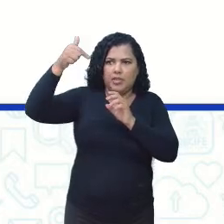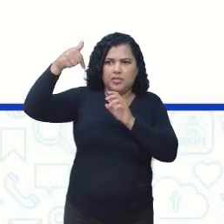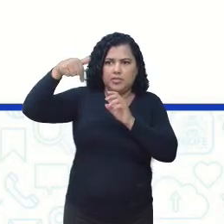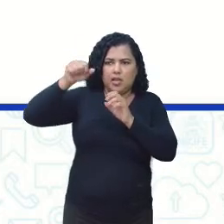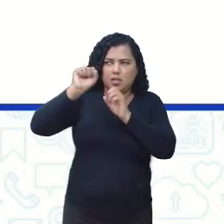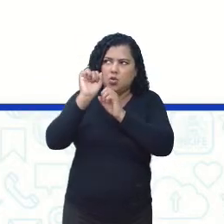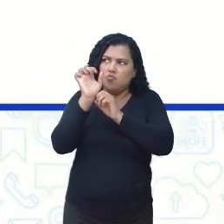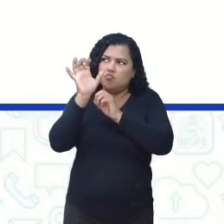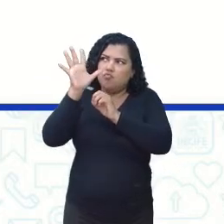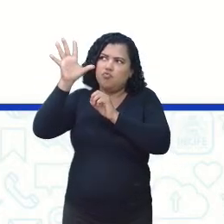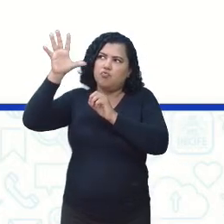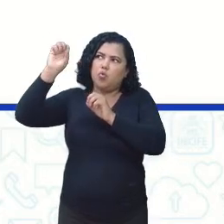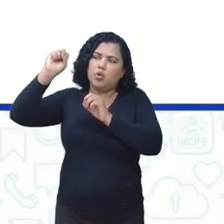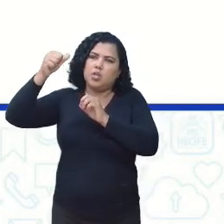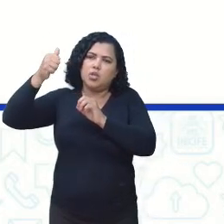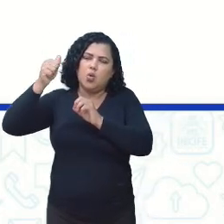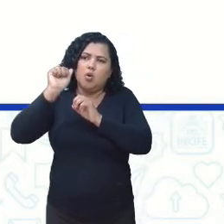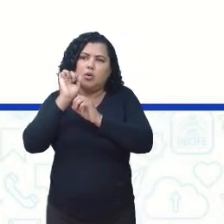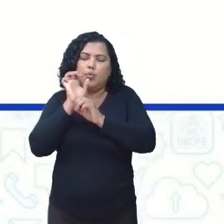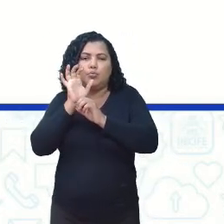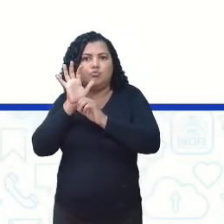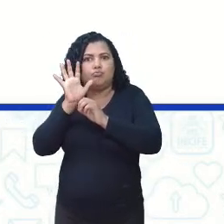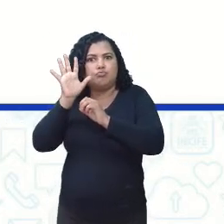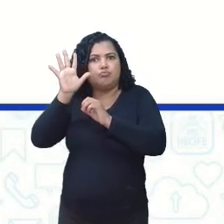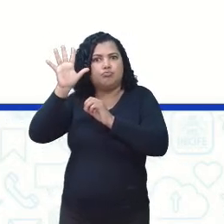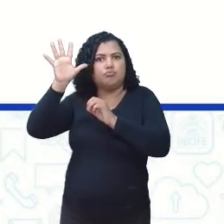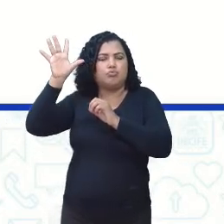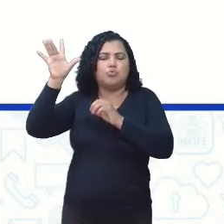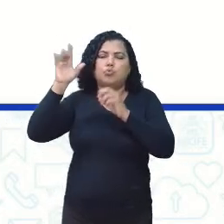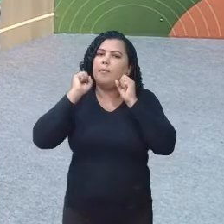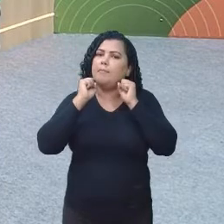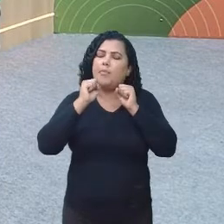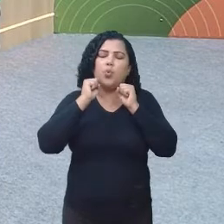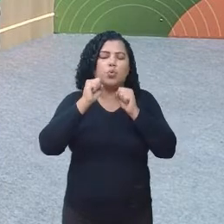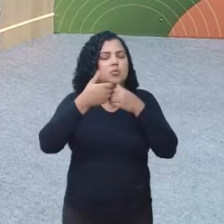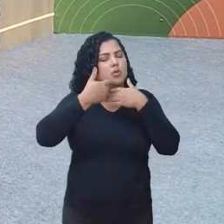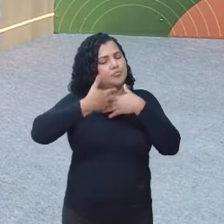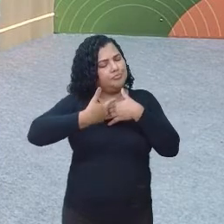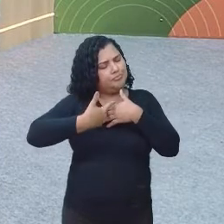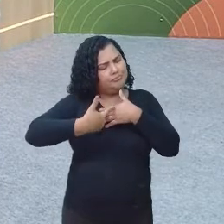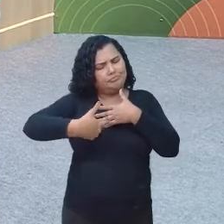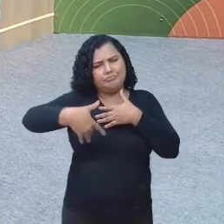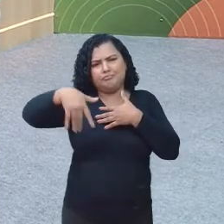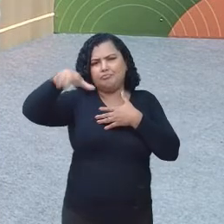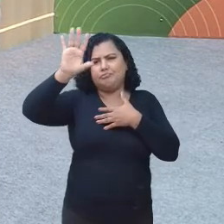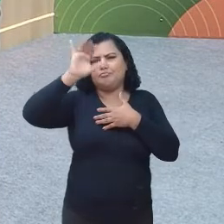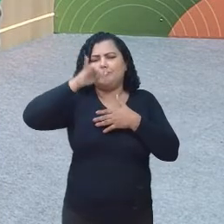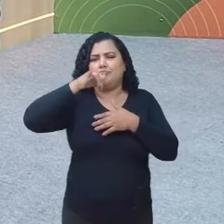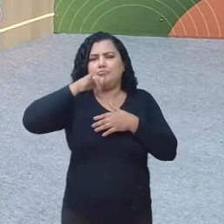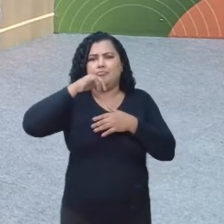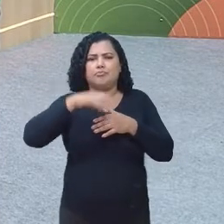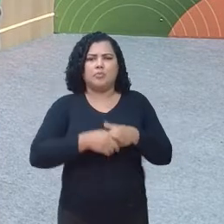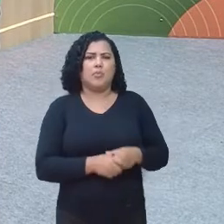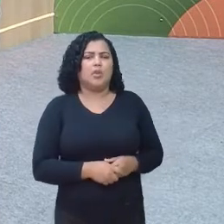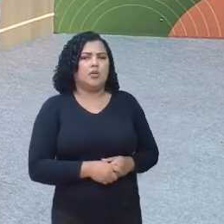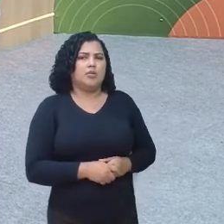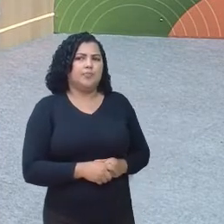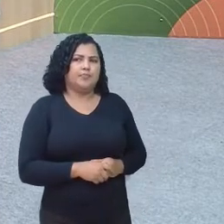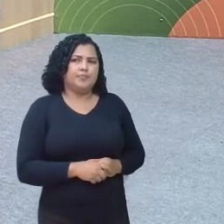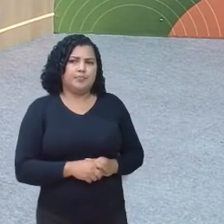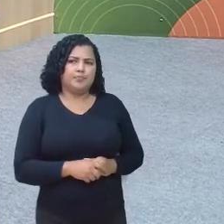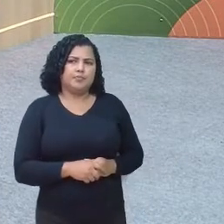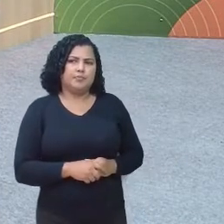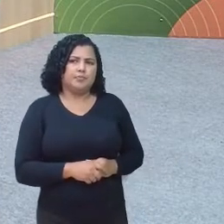animação para ali. Mas se eu fosse continuando, né, lembrando aquele exemplo da aula anterior, que era o dobro de cada